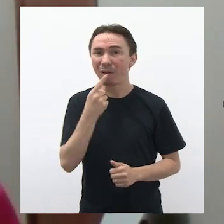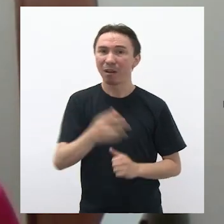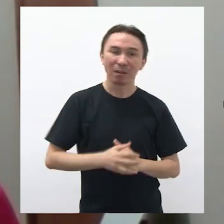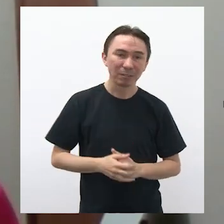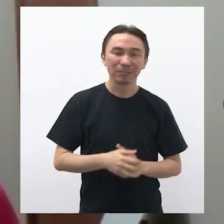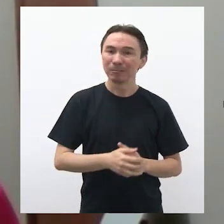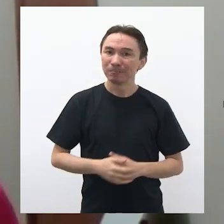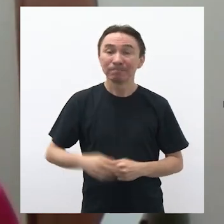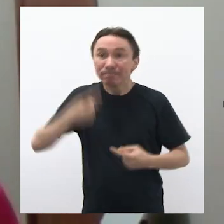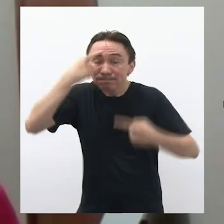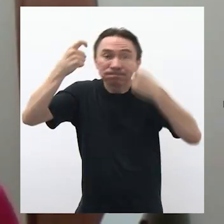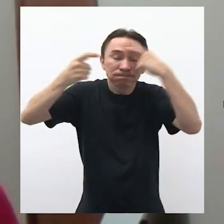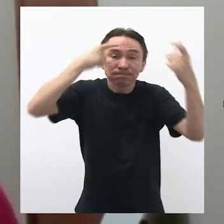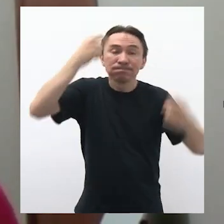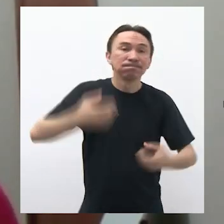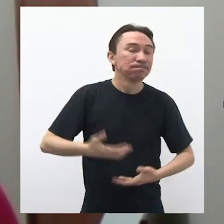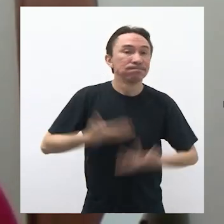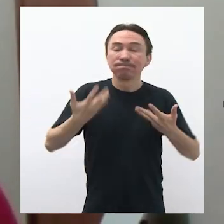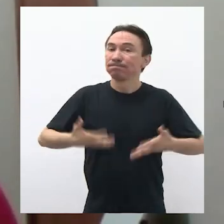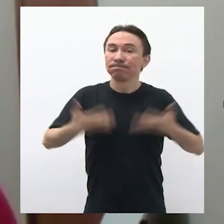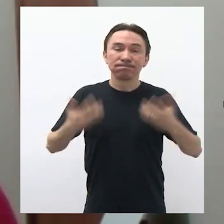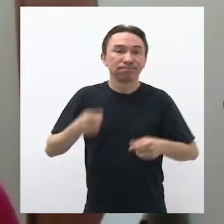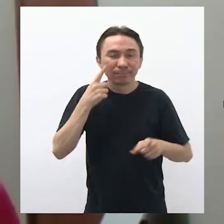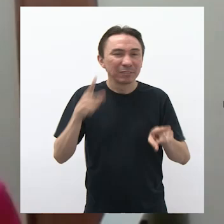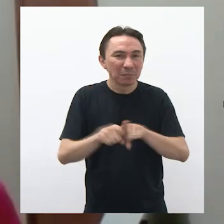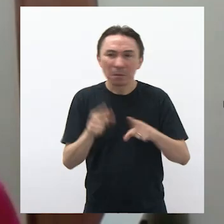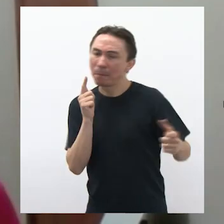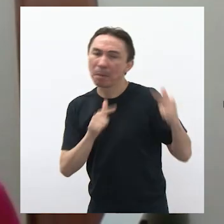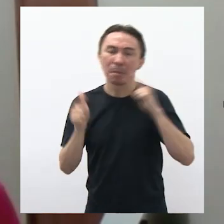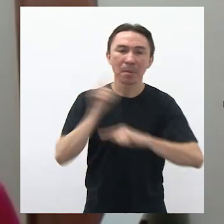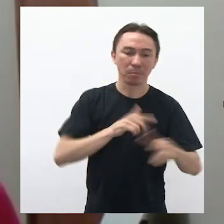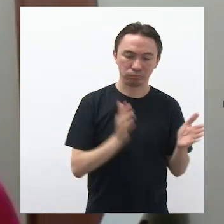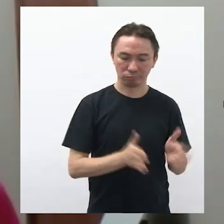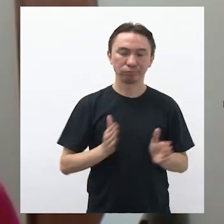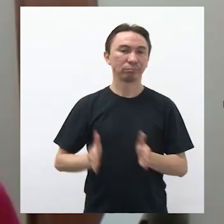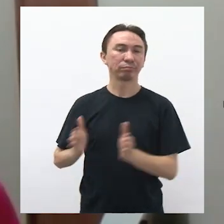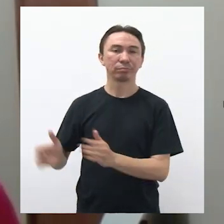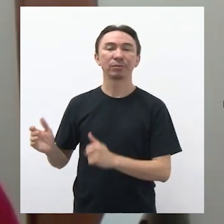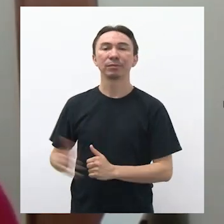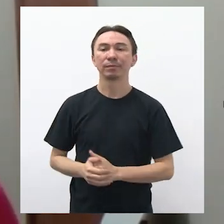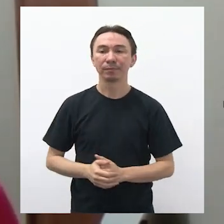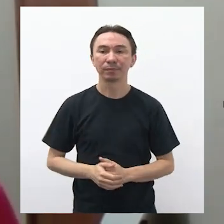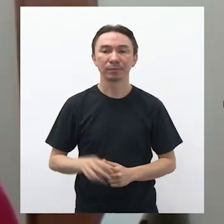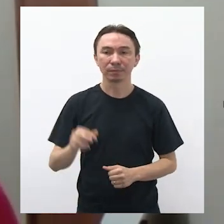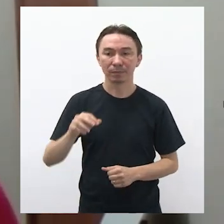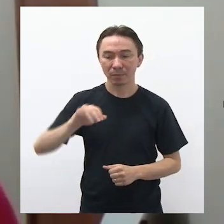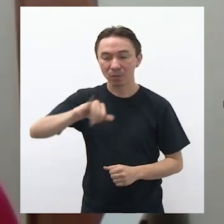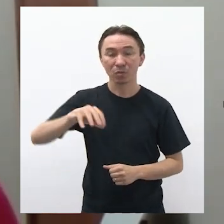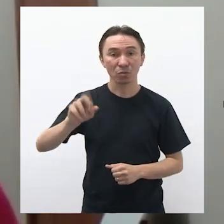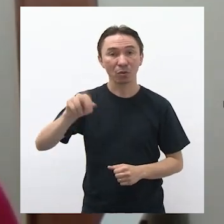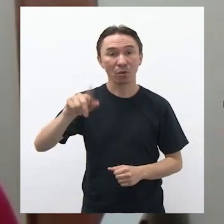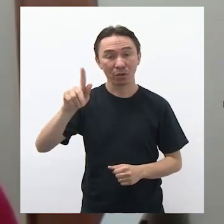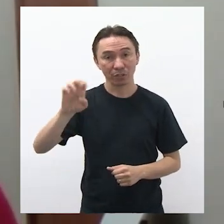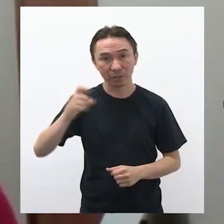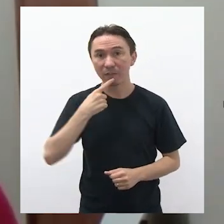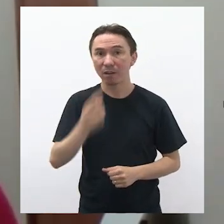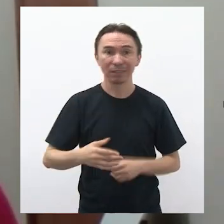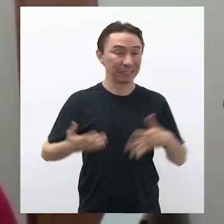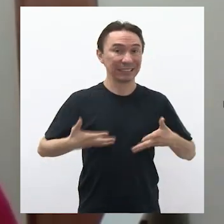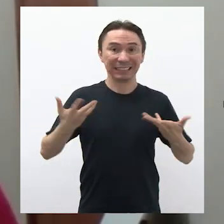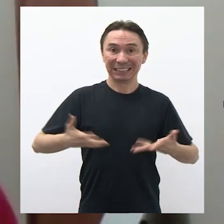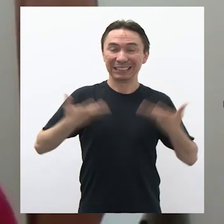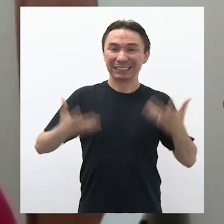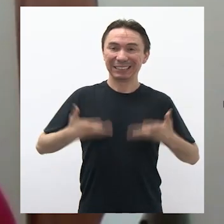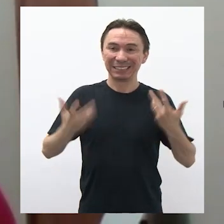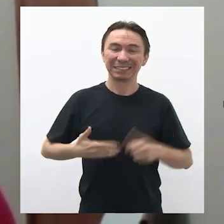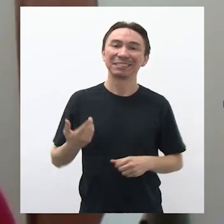criatividade, assertividade e organização. O professor Jorge comenta motivação, parabéns, temos que